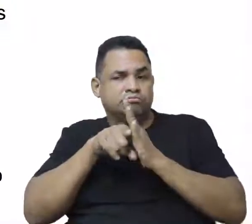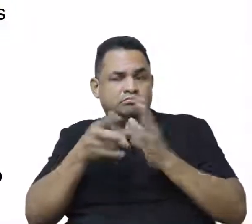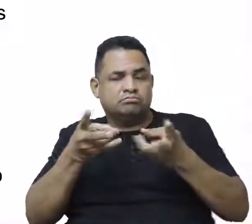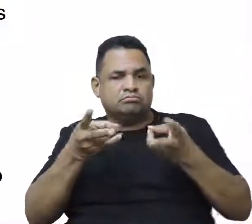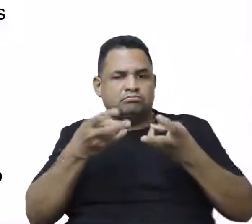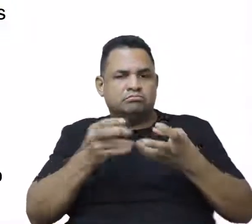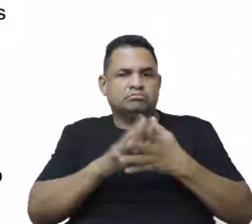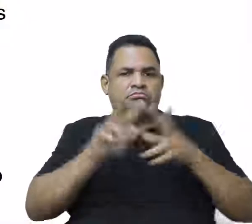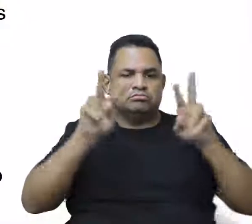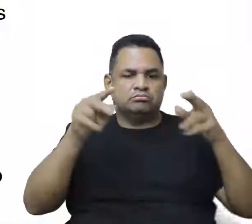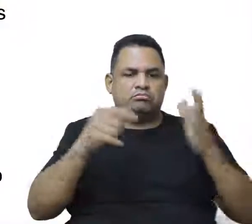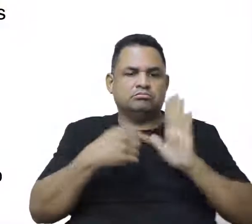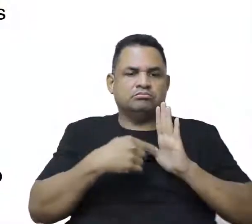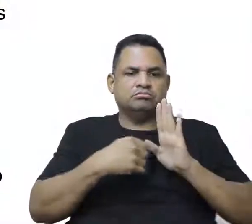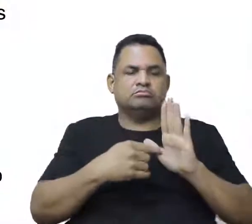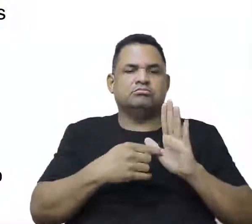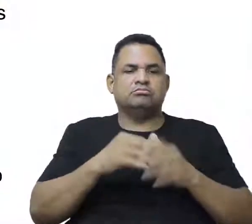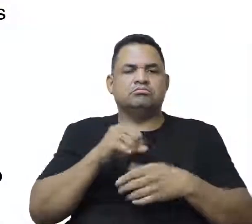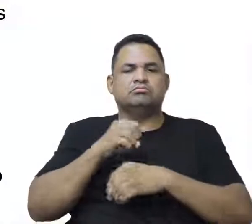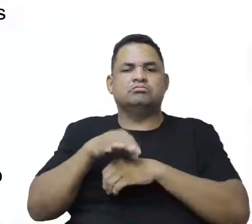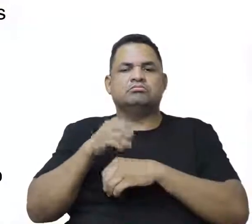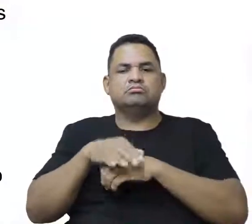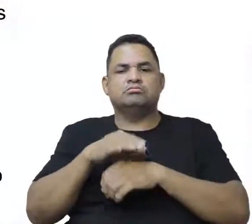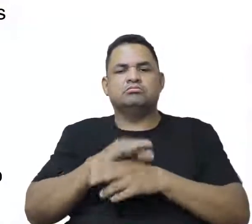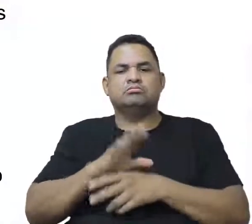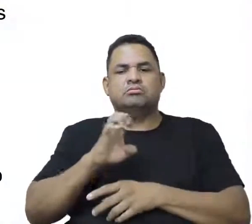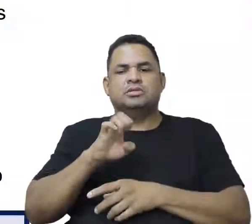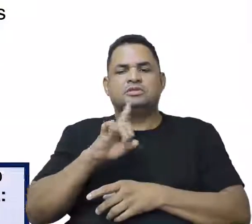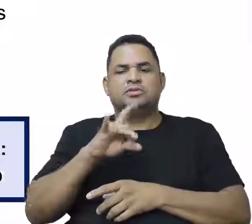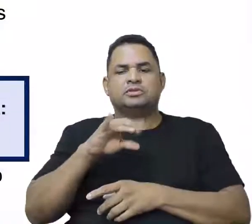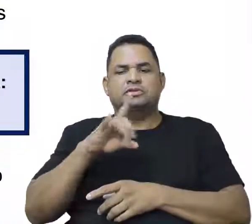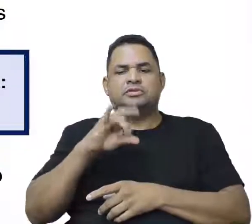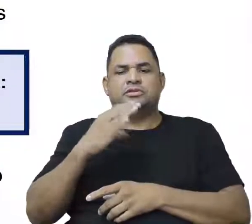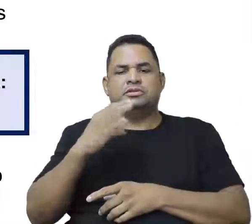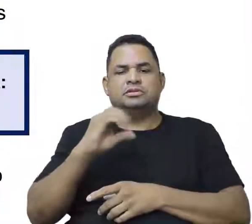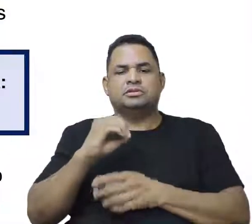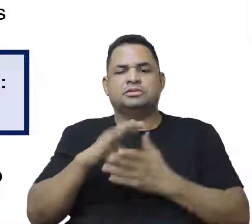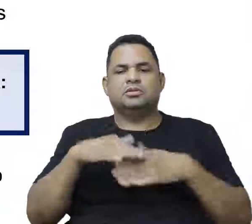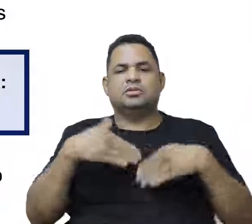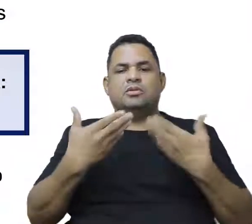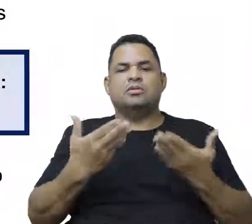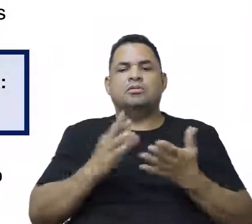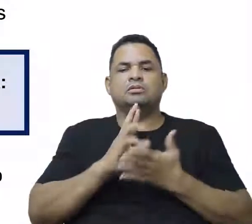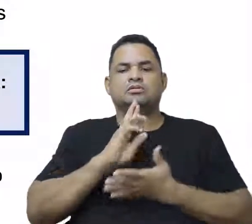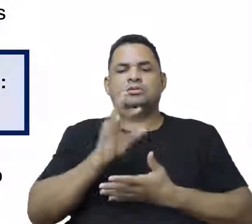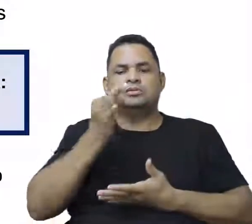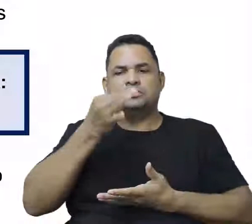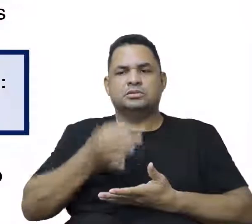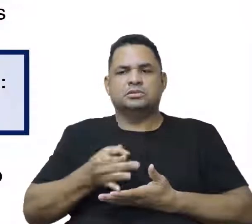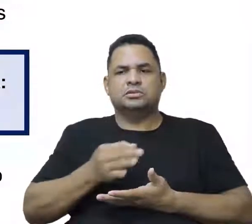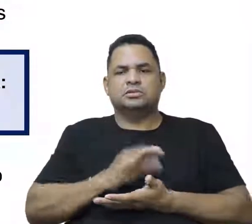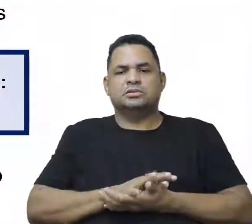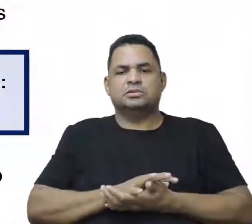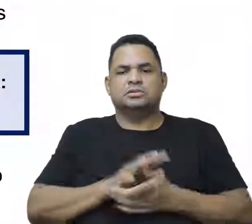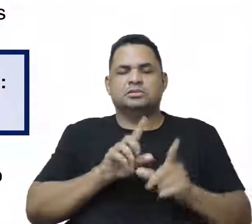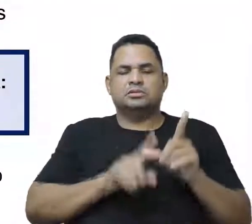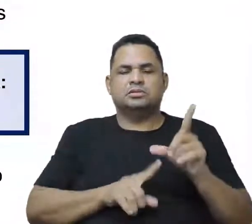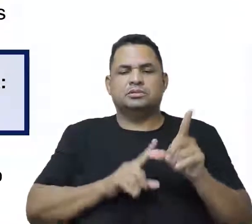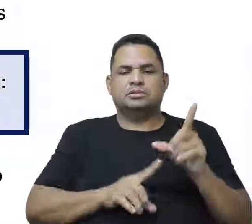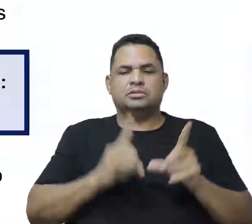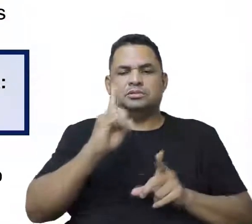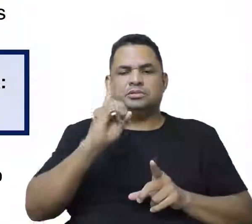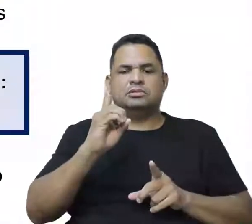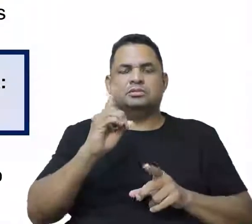que o título já me traz uma dica sobre a esportivização, qual que é a resposta correta? A letra